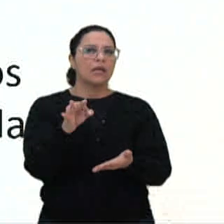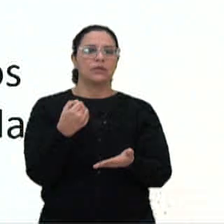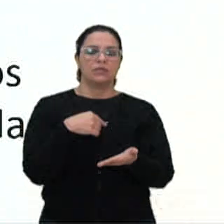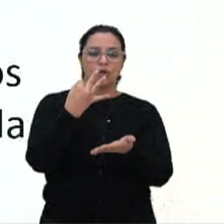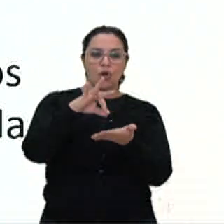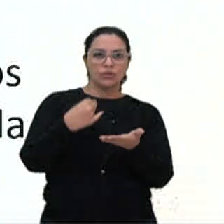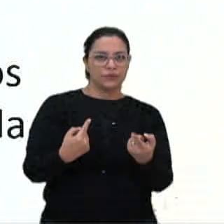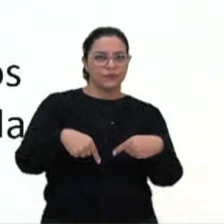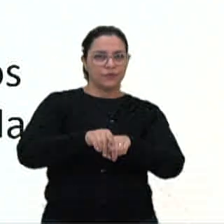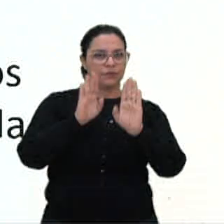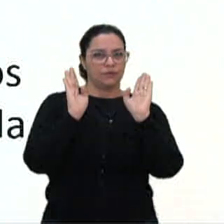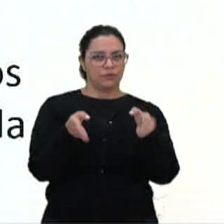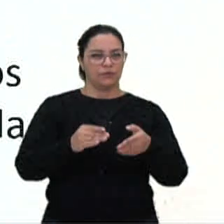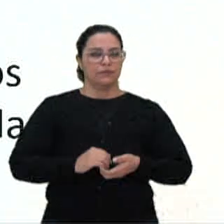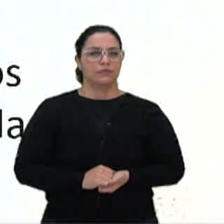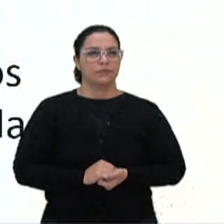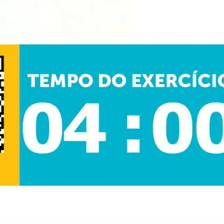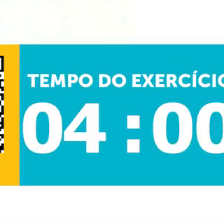para corrigir.